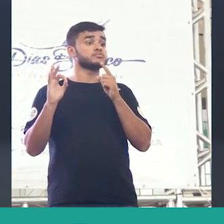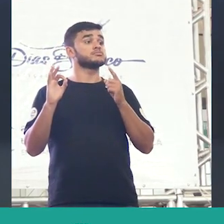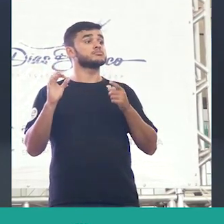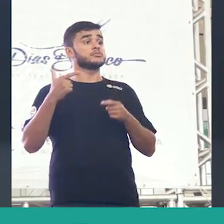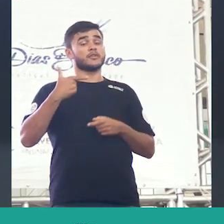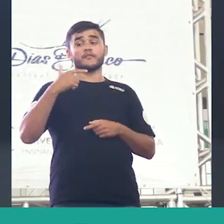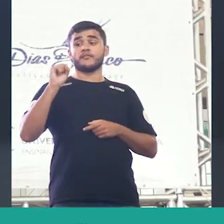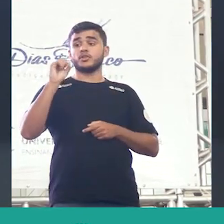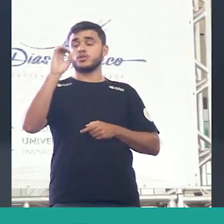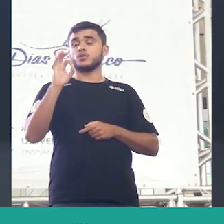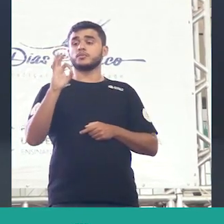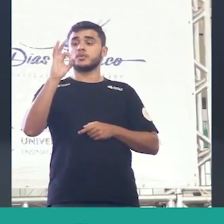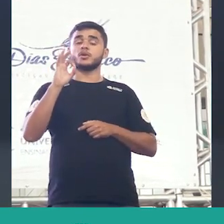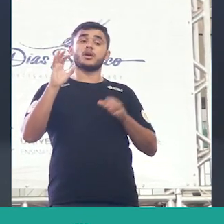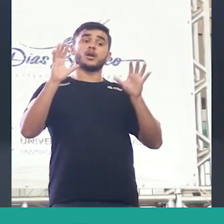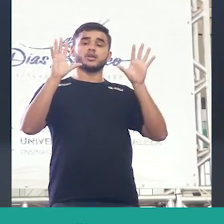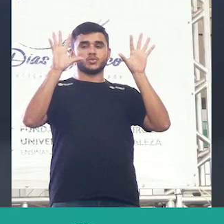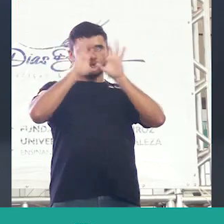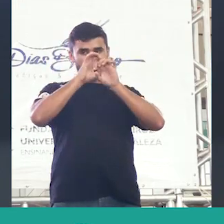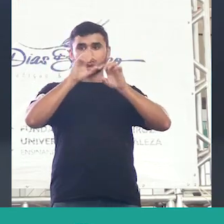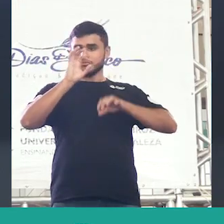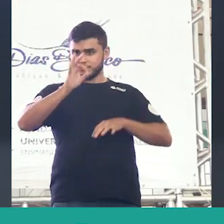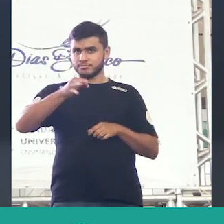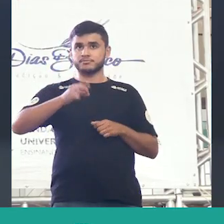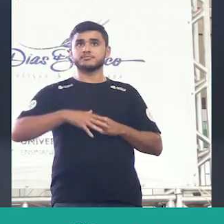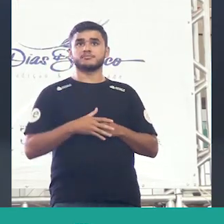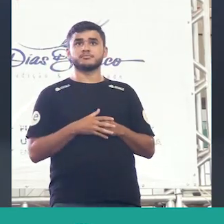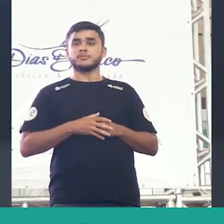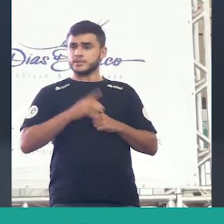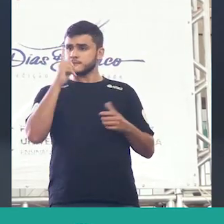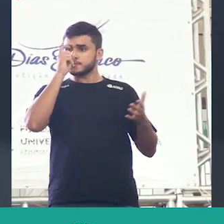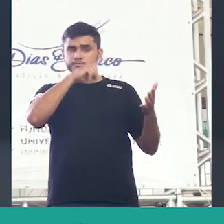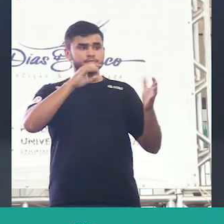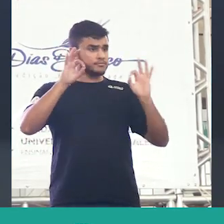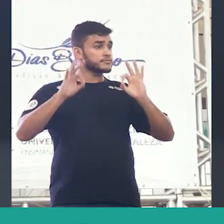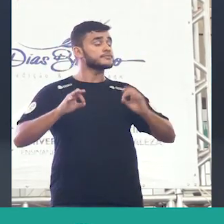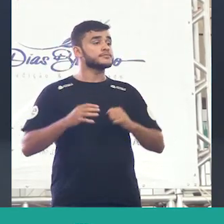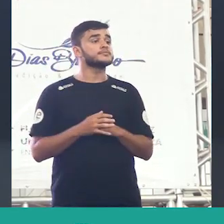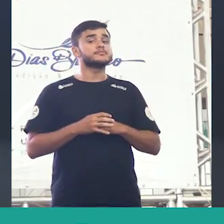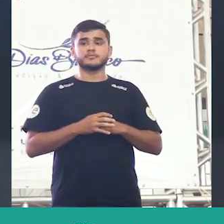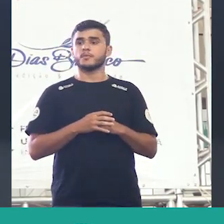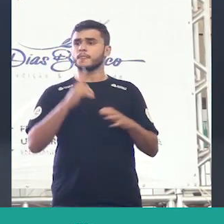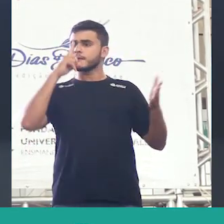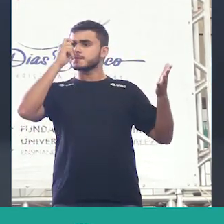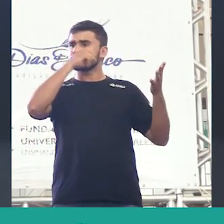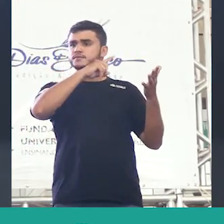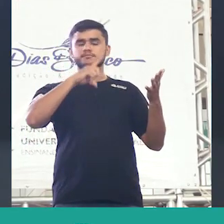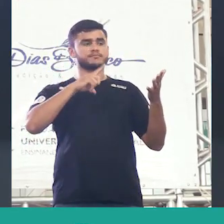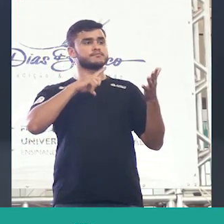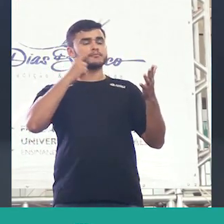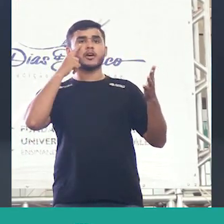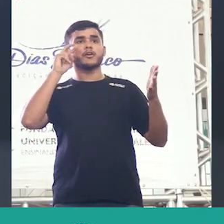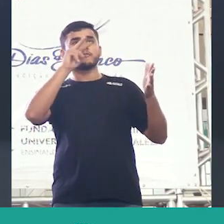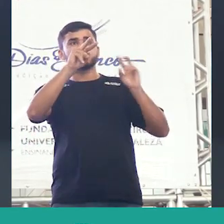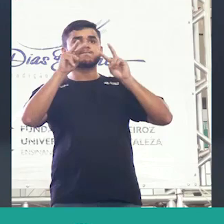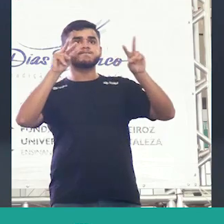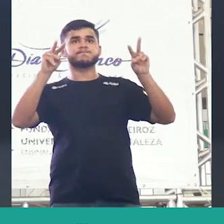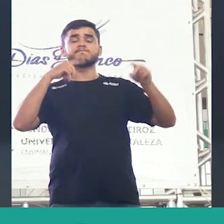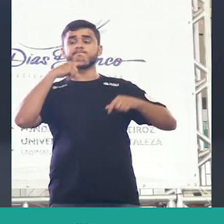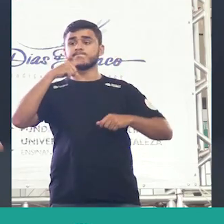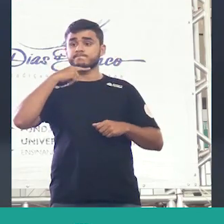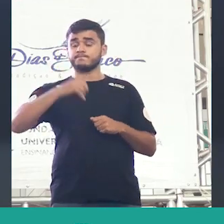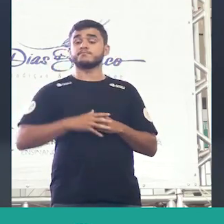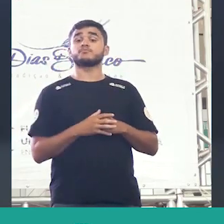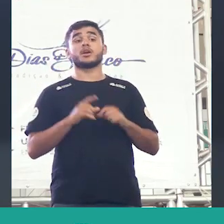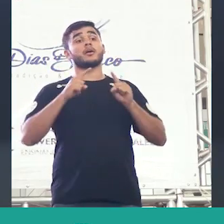visualização. É clarinho? Não, é escuro. Vou ter dificuldade de enxergar ou não vou através dele? Vou. Em